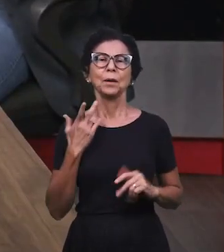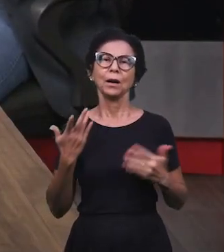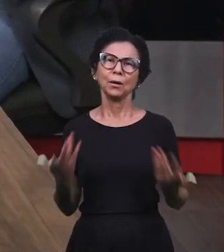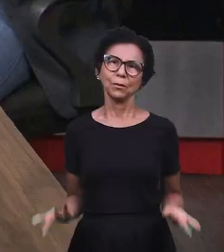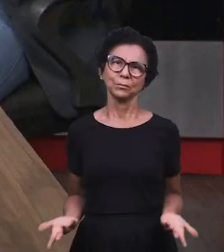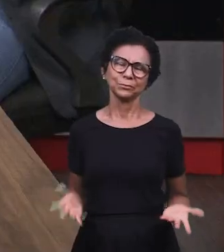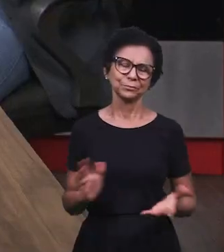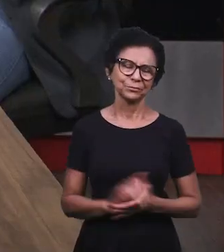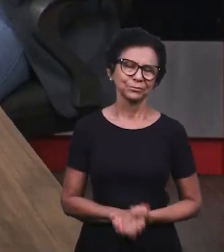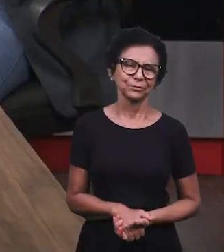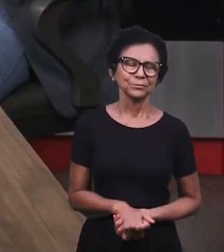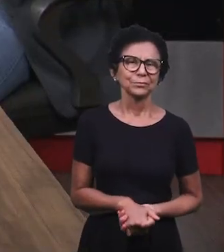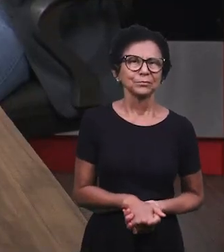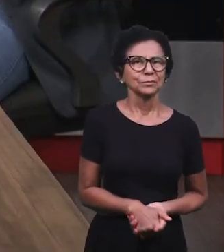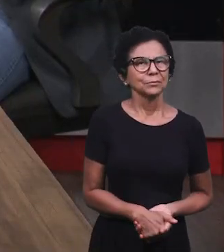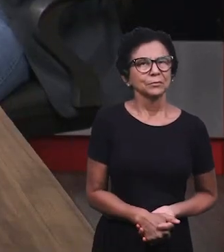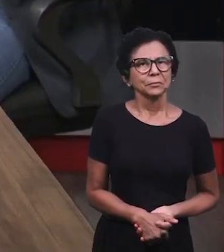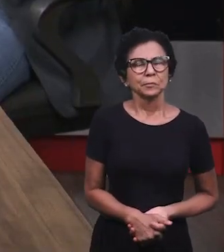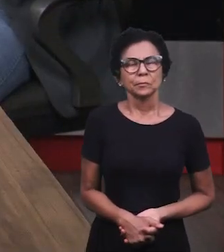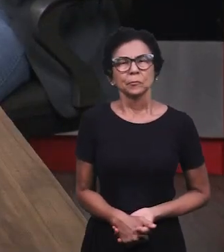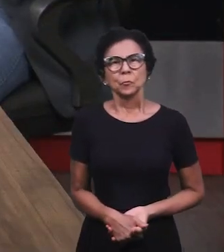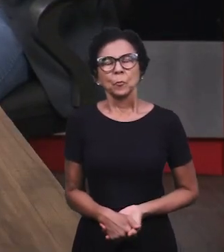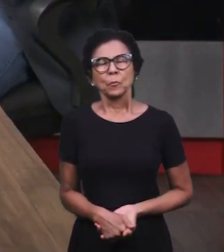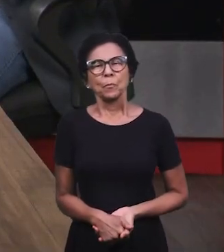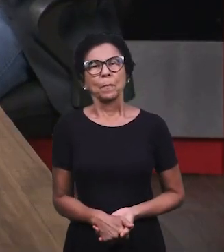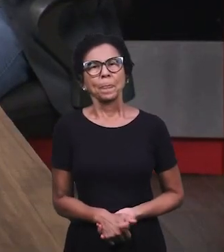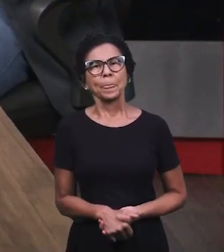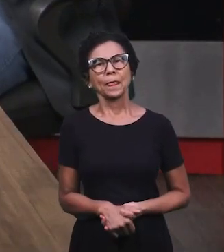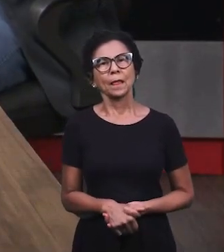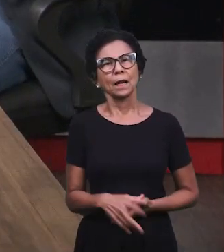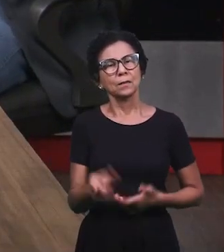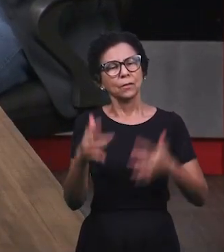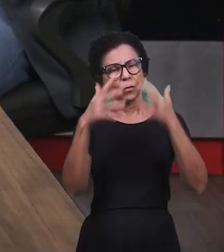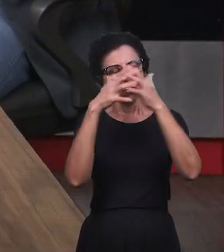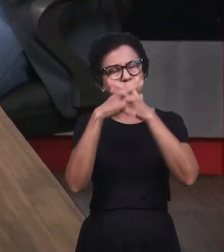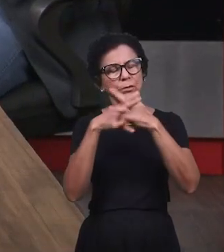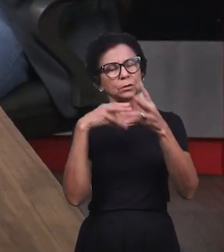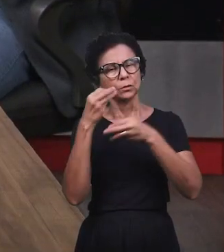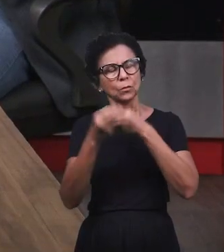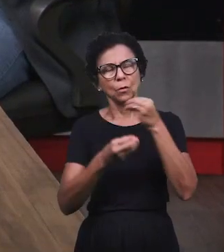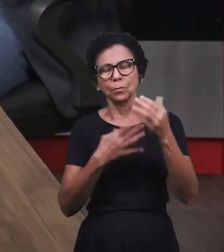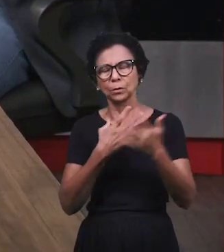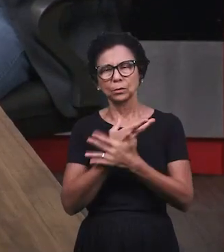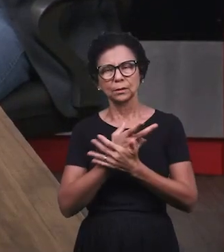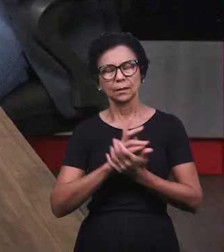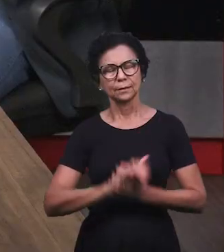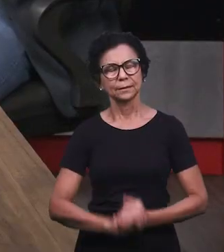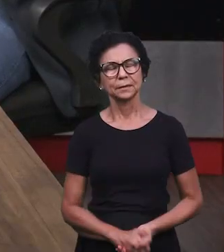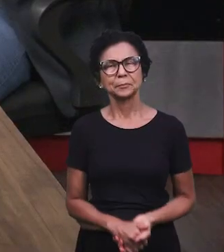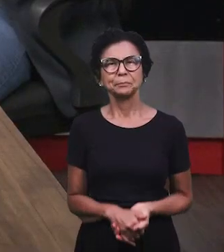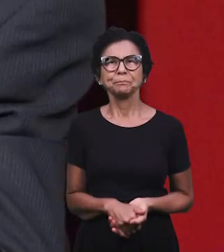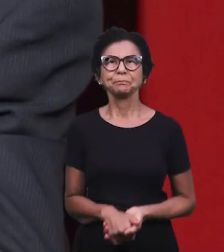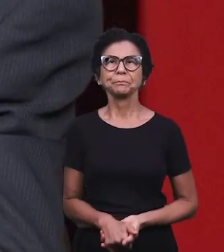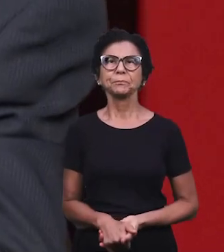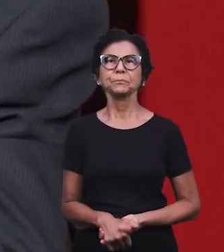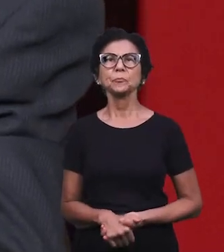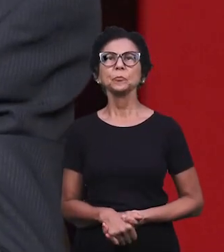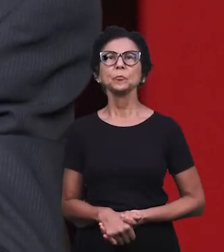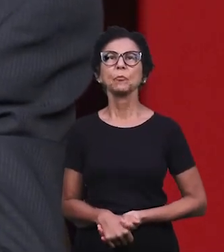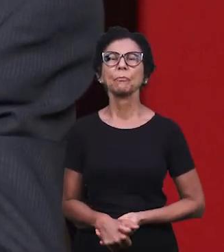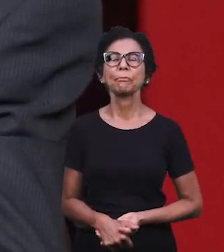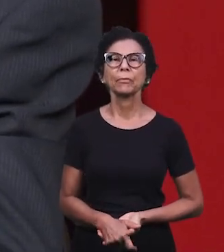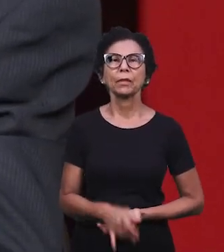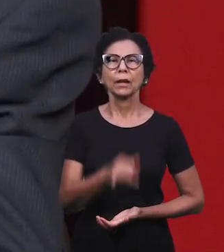a gente está vendo aqui nessa ilustração, né, do design inteligente do DNA. O DNA é uma molécula extraordinária. Um dos grandes